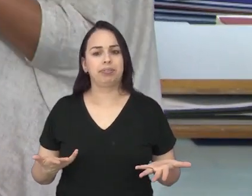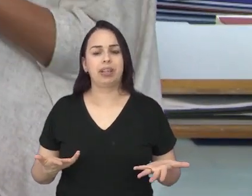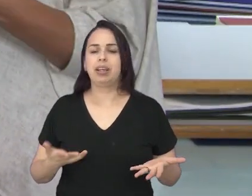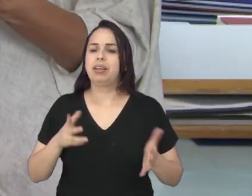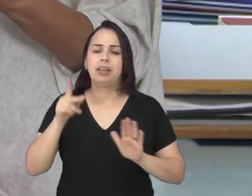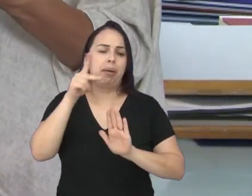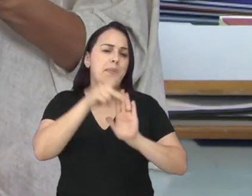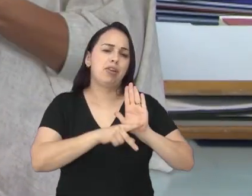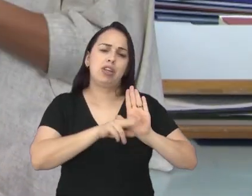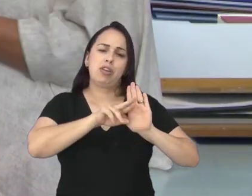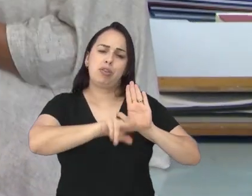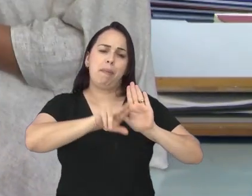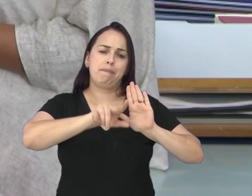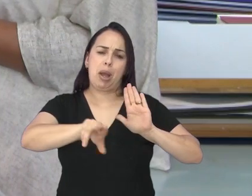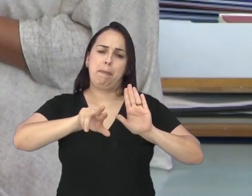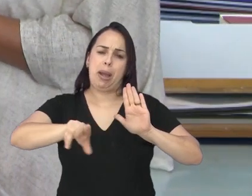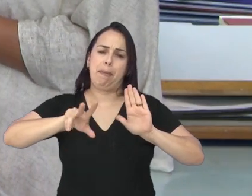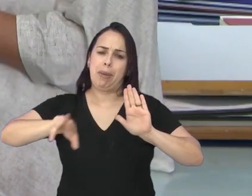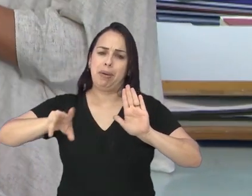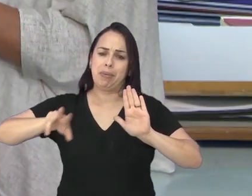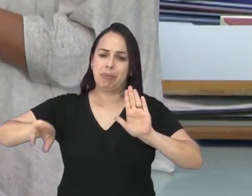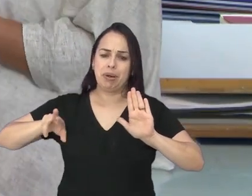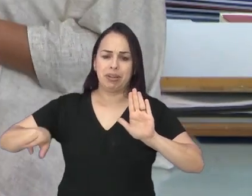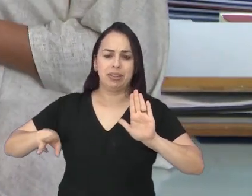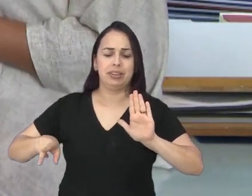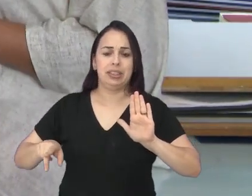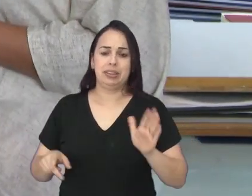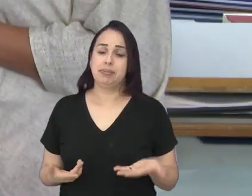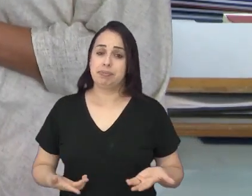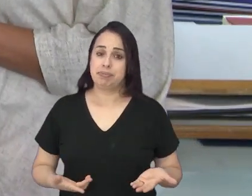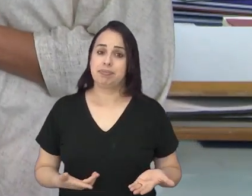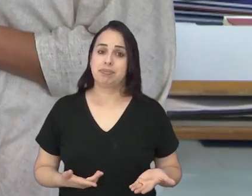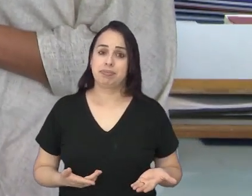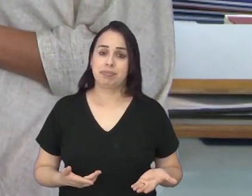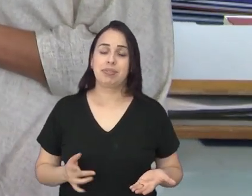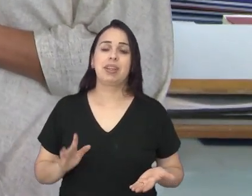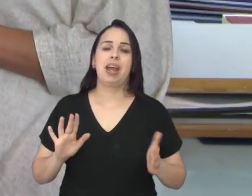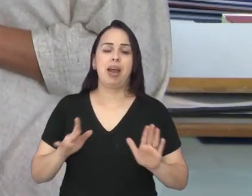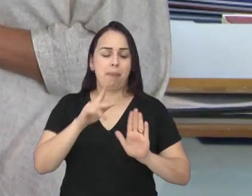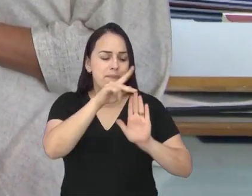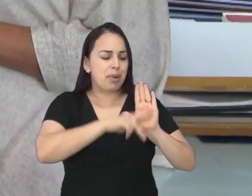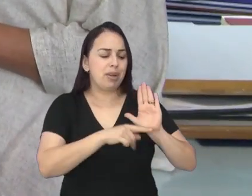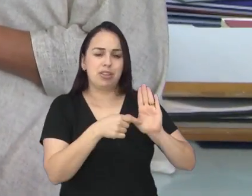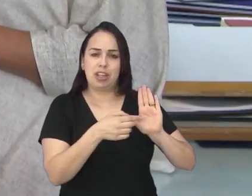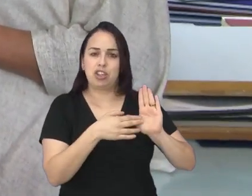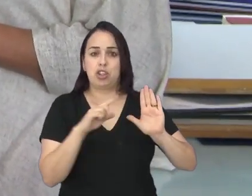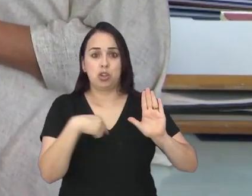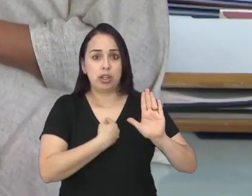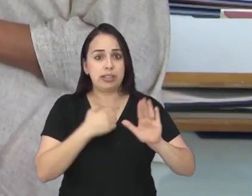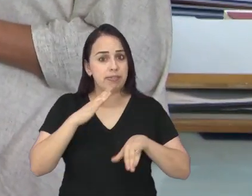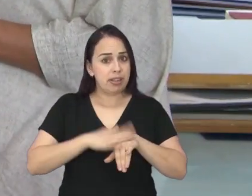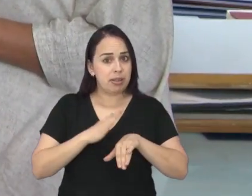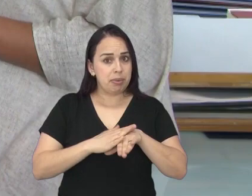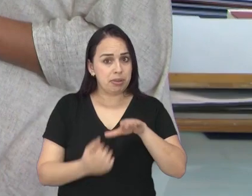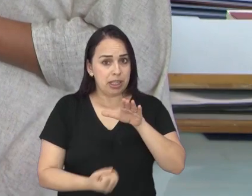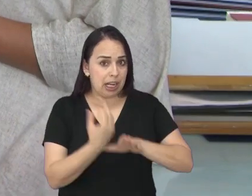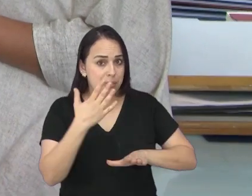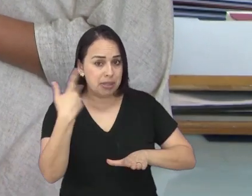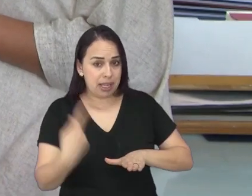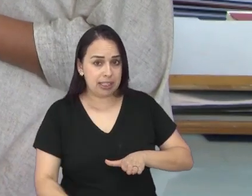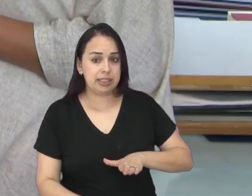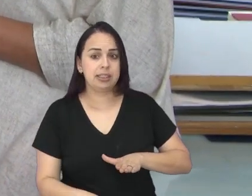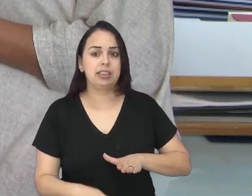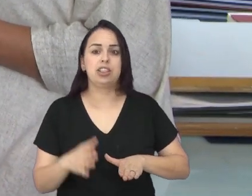cada projeto tem um fim, né? Esses são projetos que são desenvolvidos aqui, que a